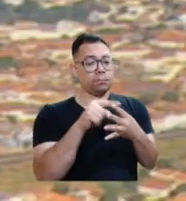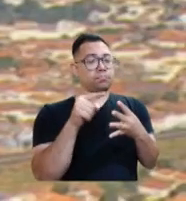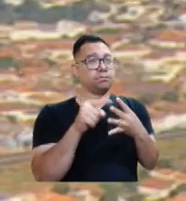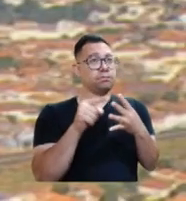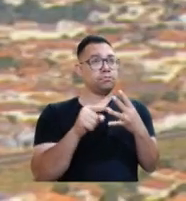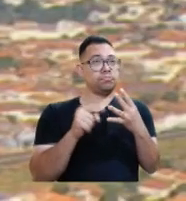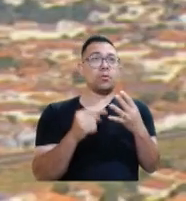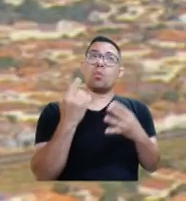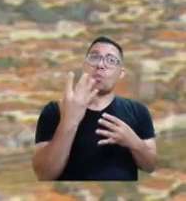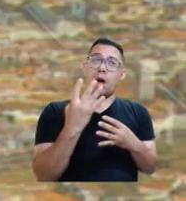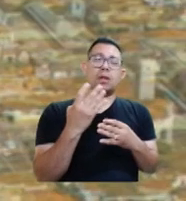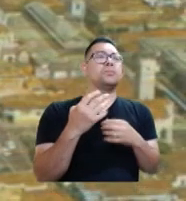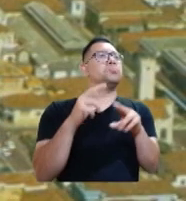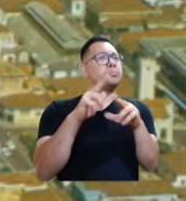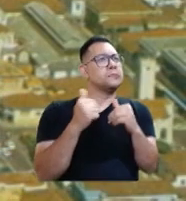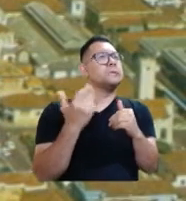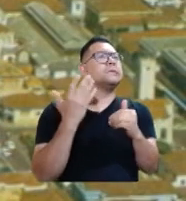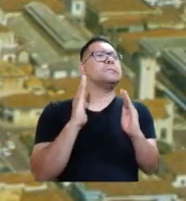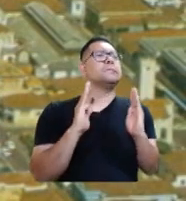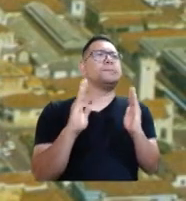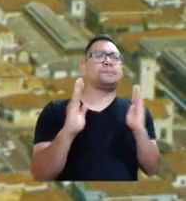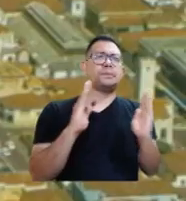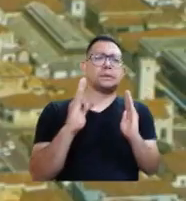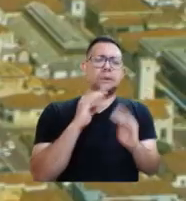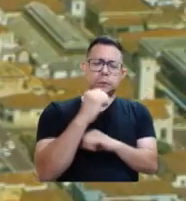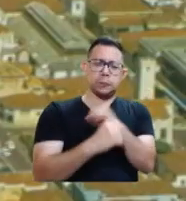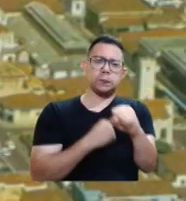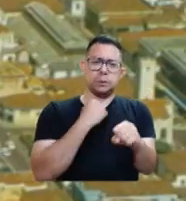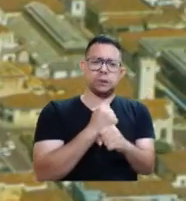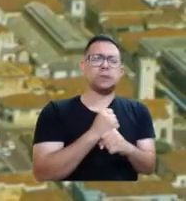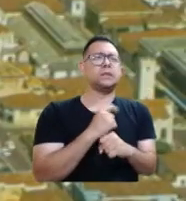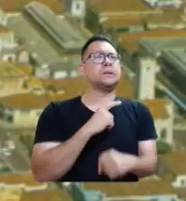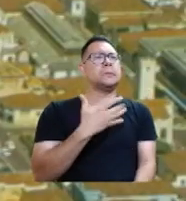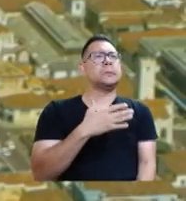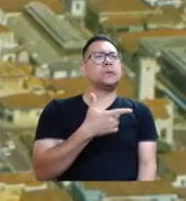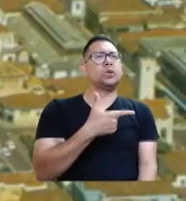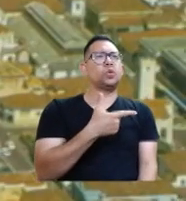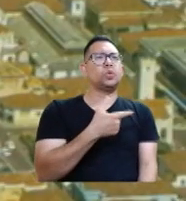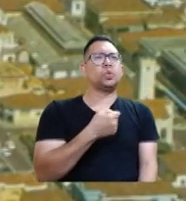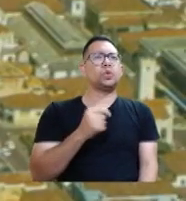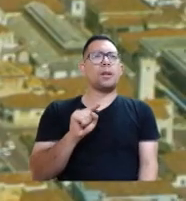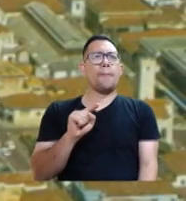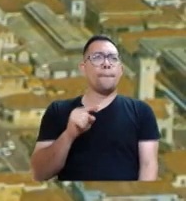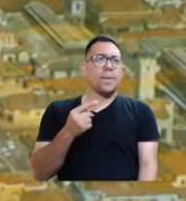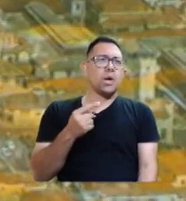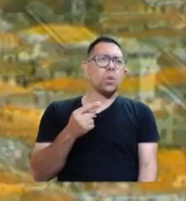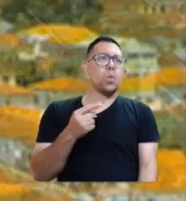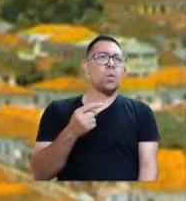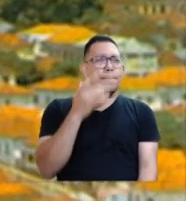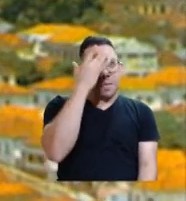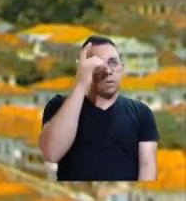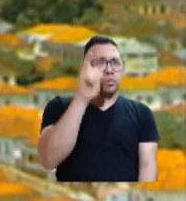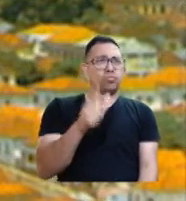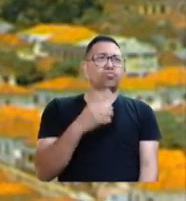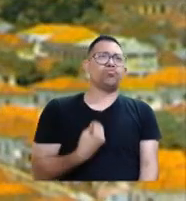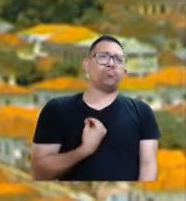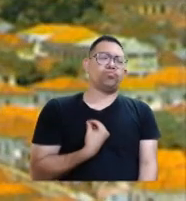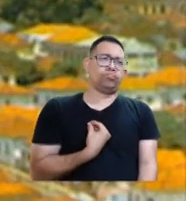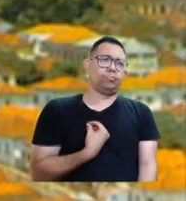cinemas, considerando que nessa época a cidade de Franca tinha perto de 200 mil habitantes, eles